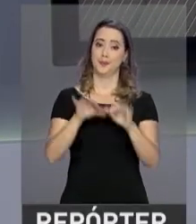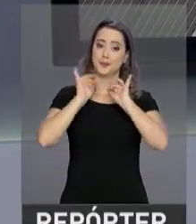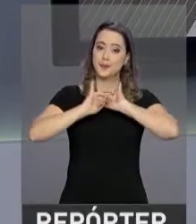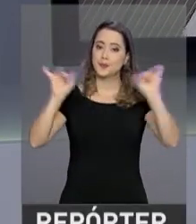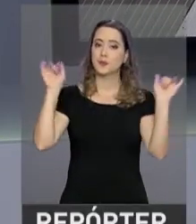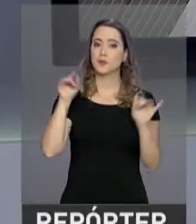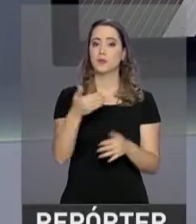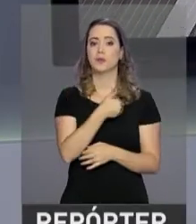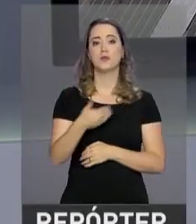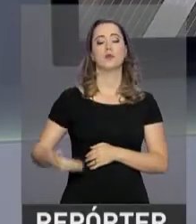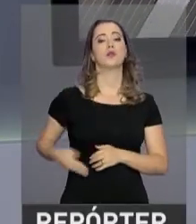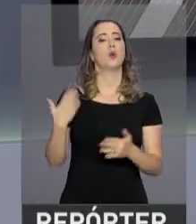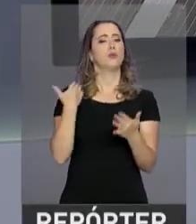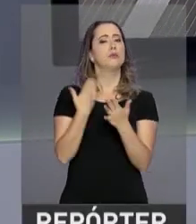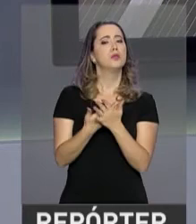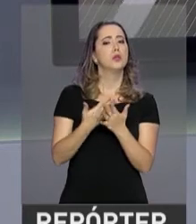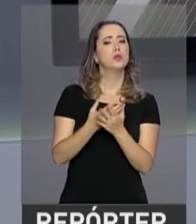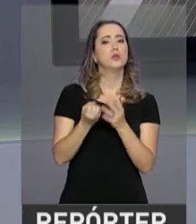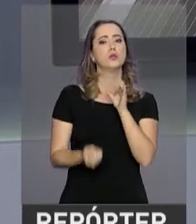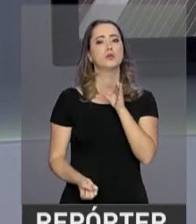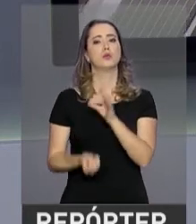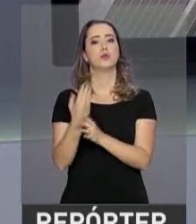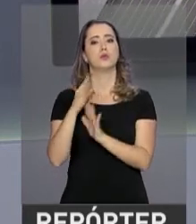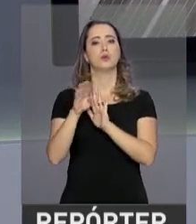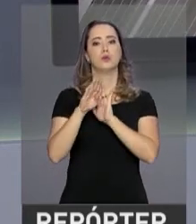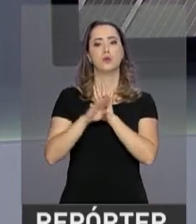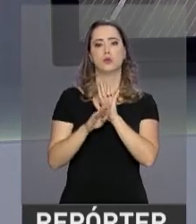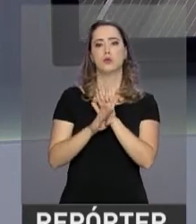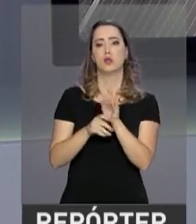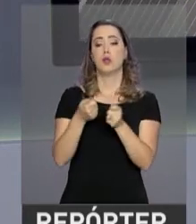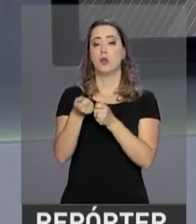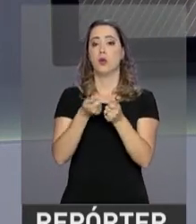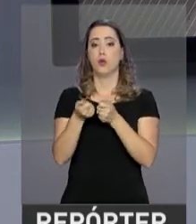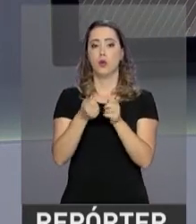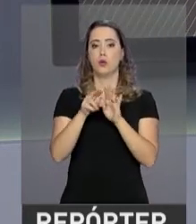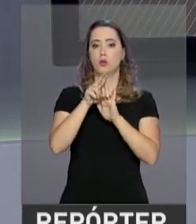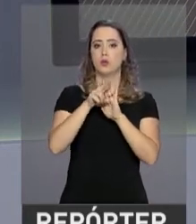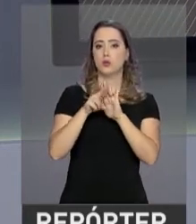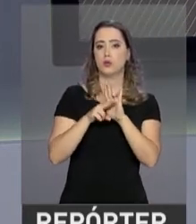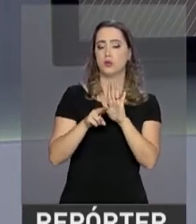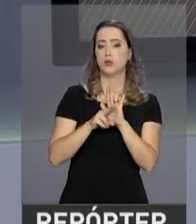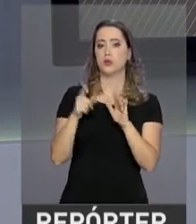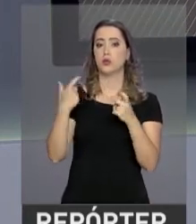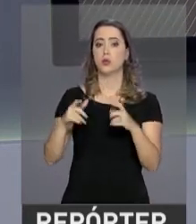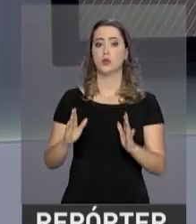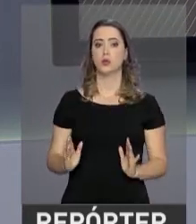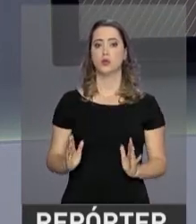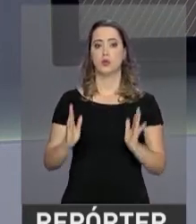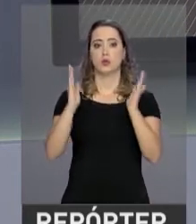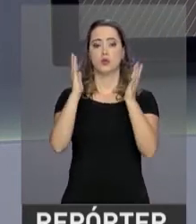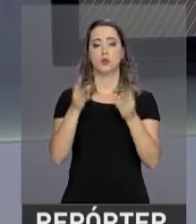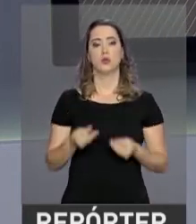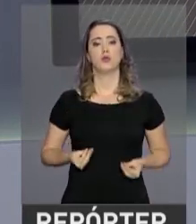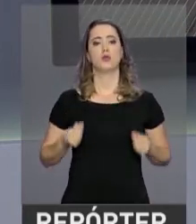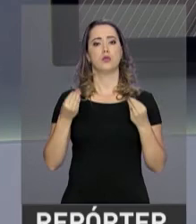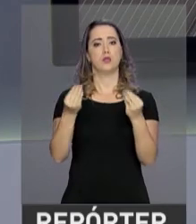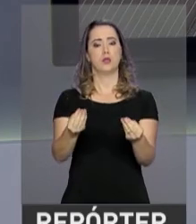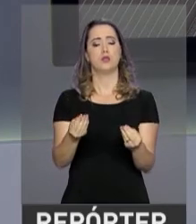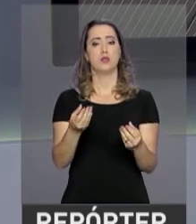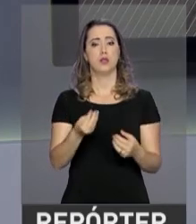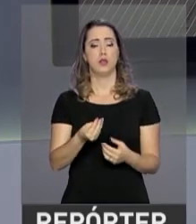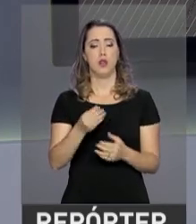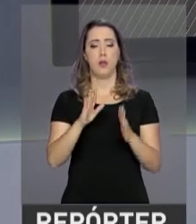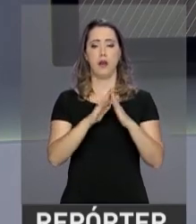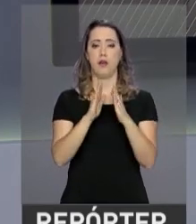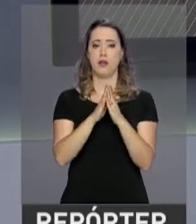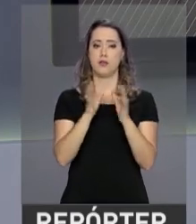anunciou que o governo estuda a criação de um programa para regularizar a ocupação de prédios antigos e garantir moradias seguras